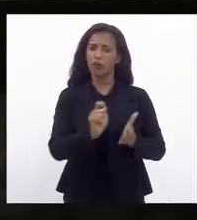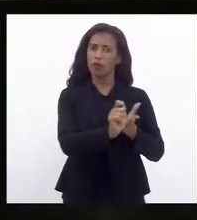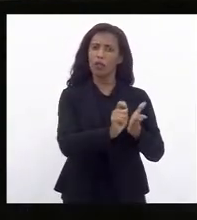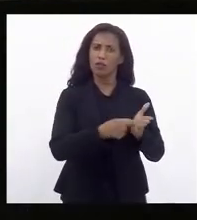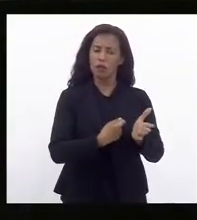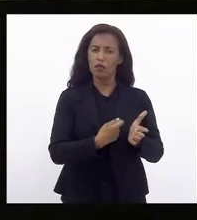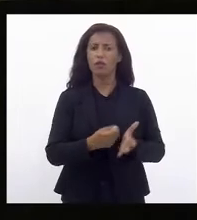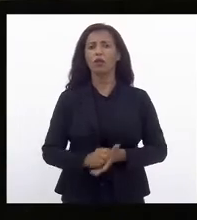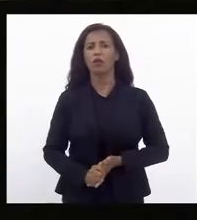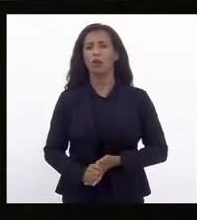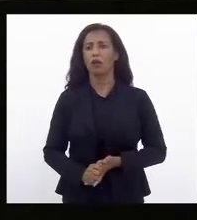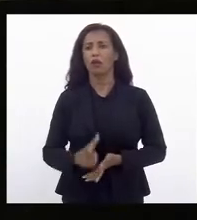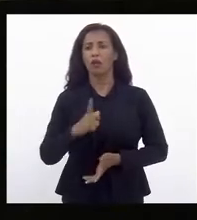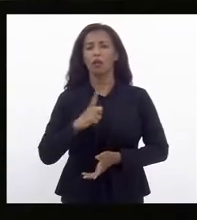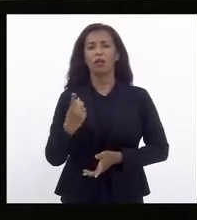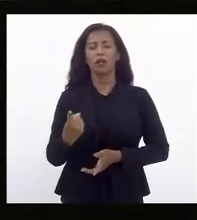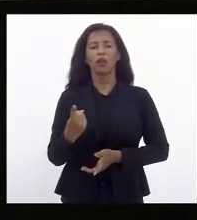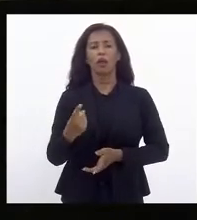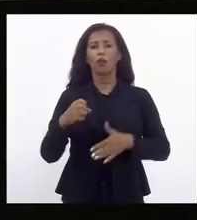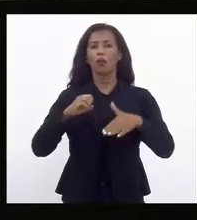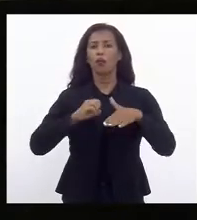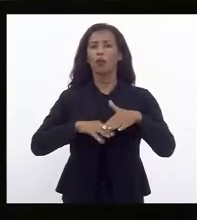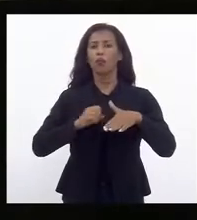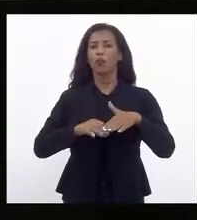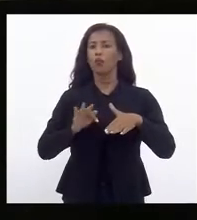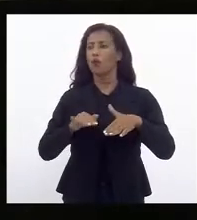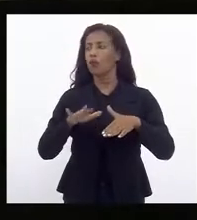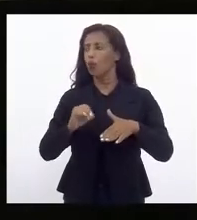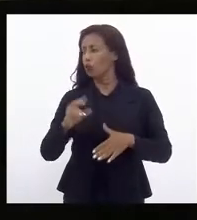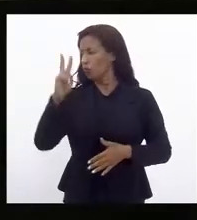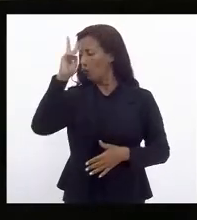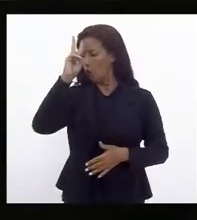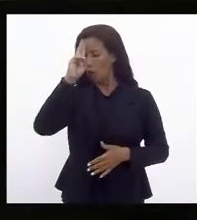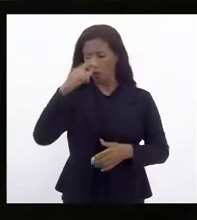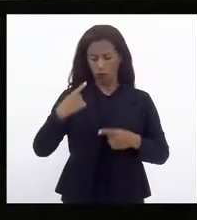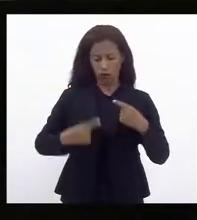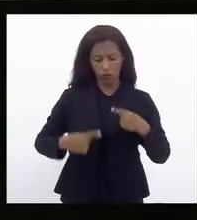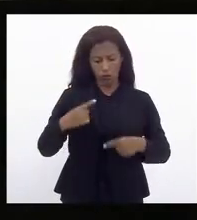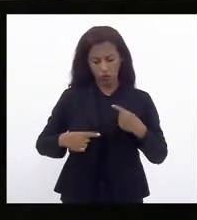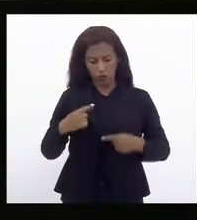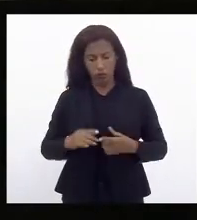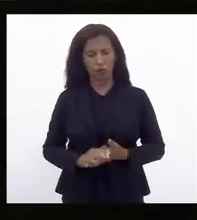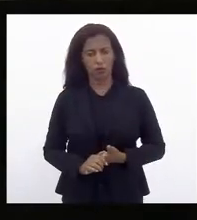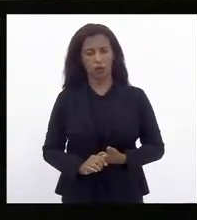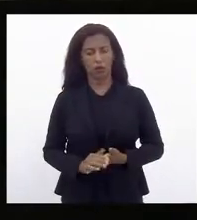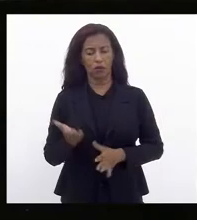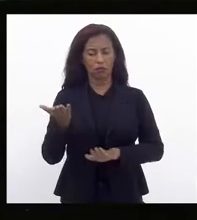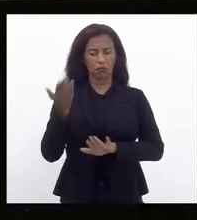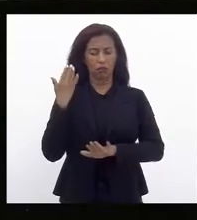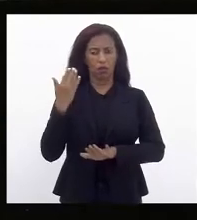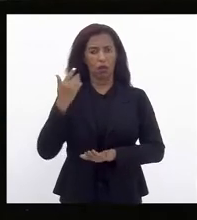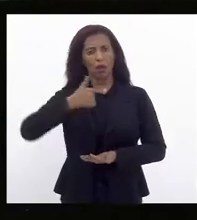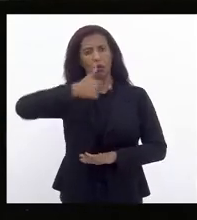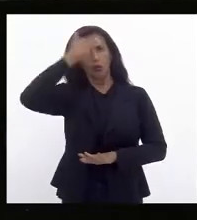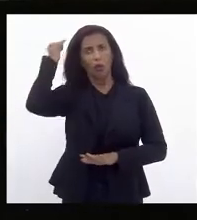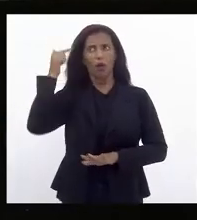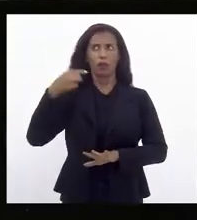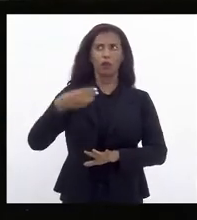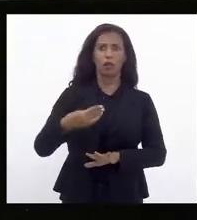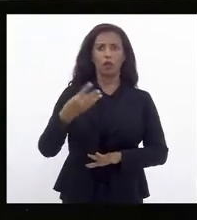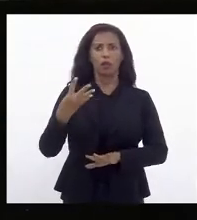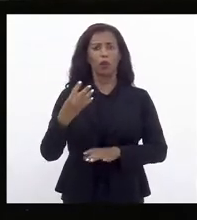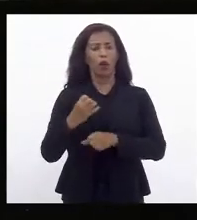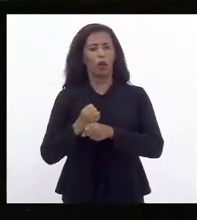sancioná-lo. E tem uma questão de fundo. Eu me recordo da discussão, na época o Luiz Paulo demorou 3 ou 4 anos para